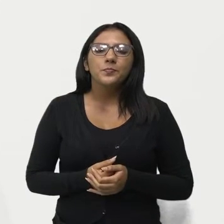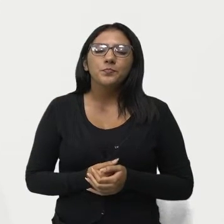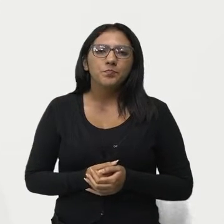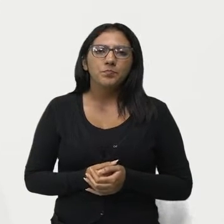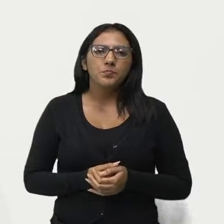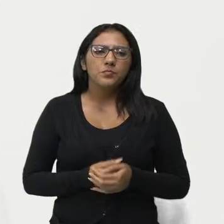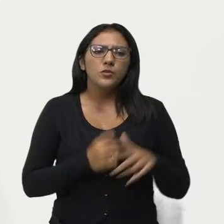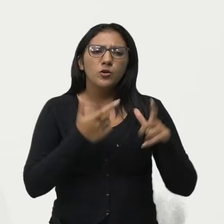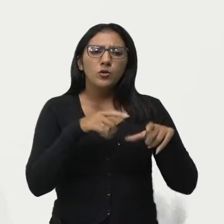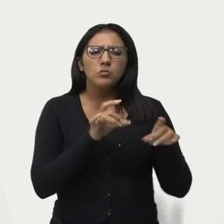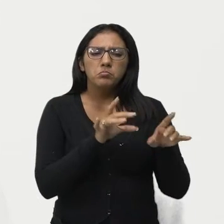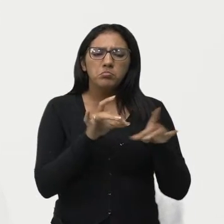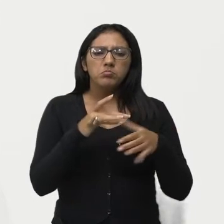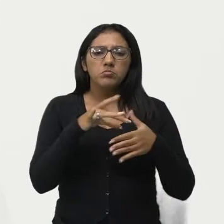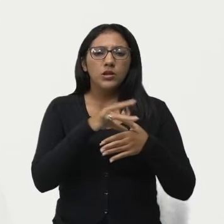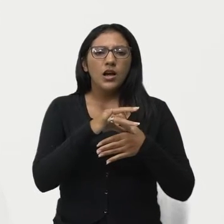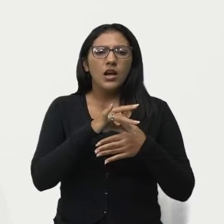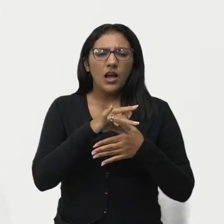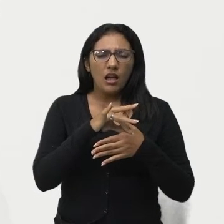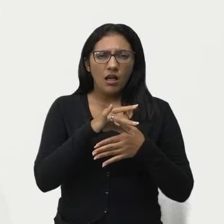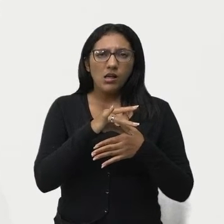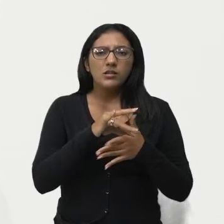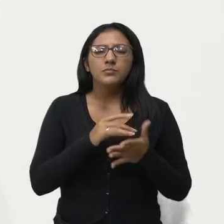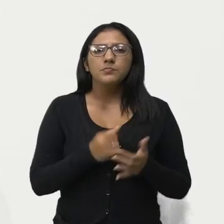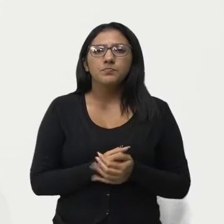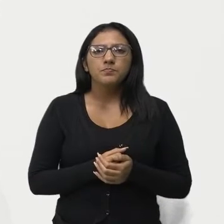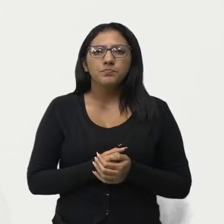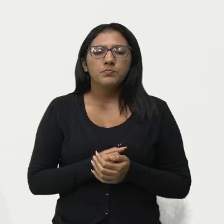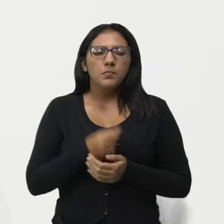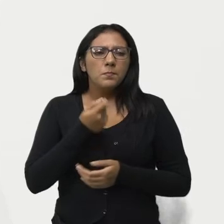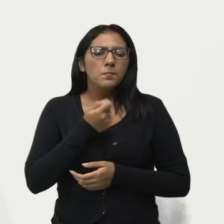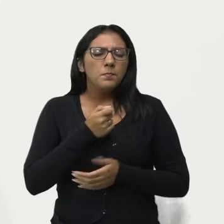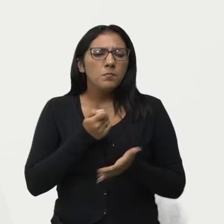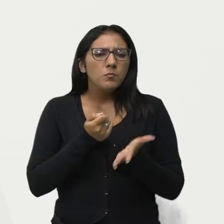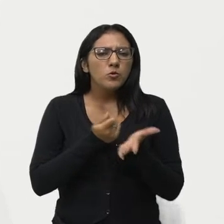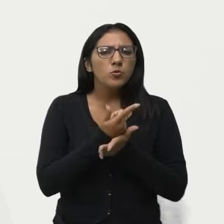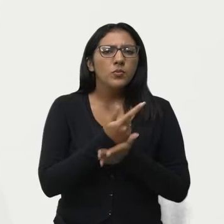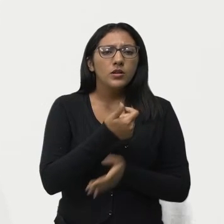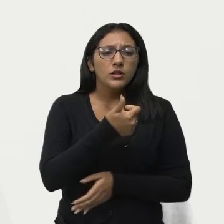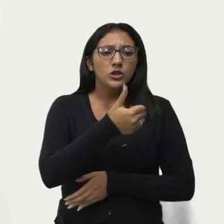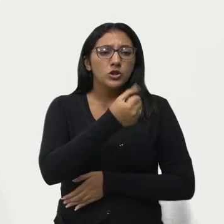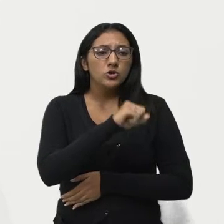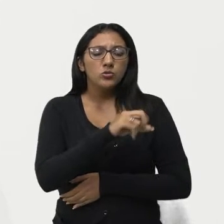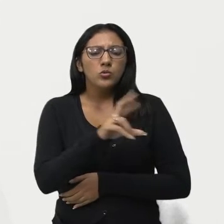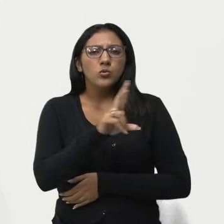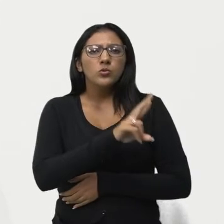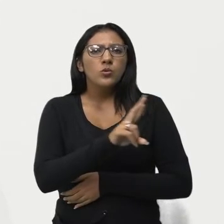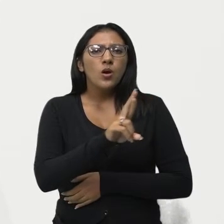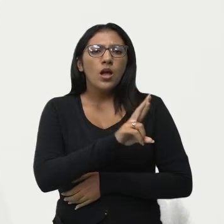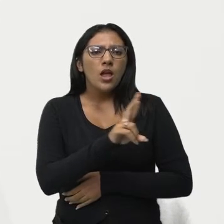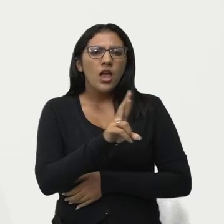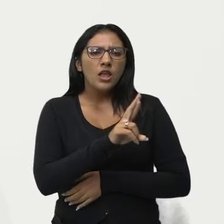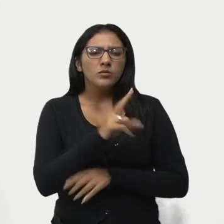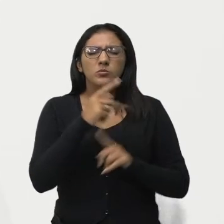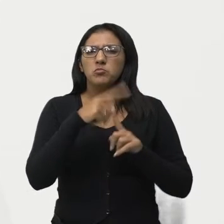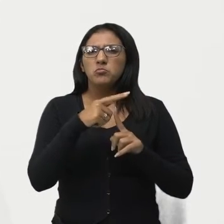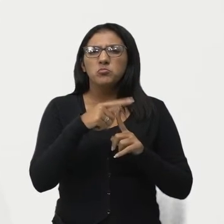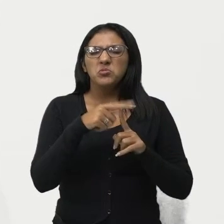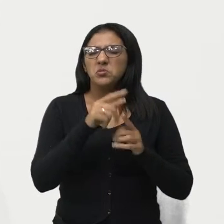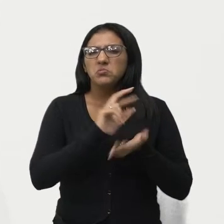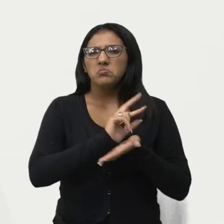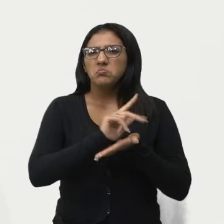Em um açougue, um cliente pede R$18 de um determinado tipo de carne.